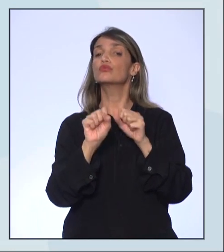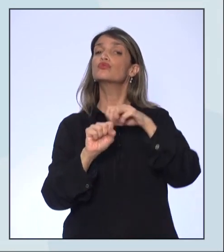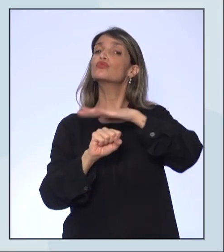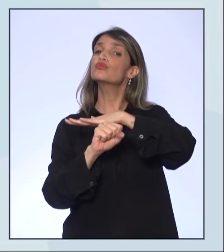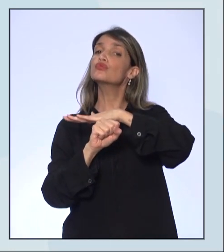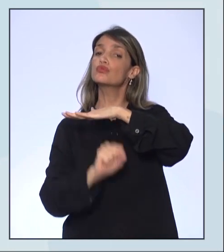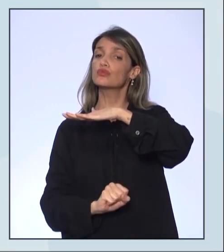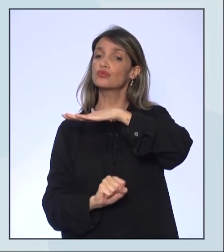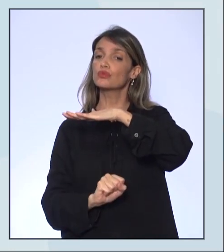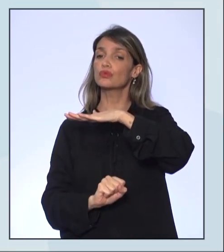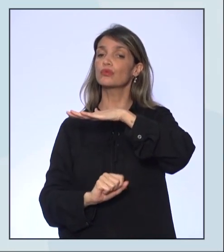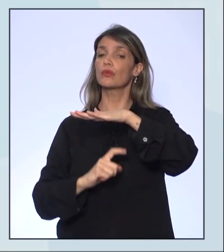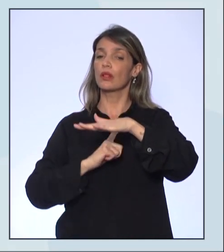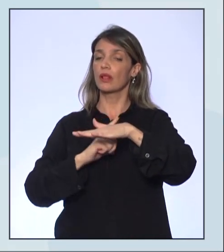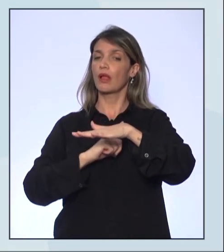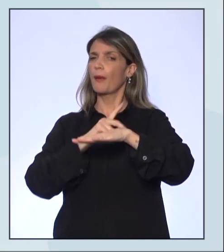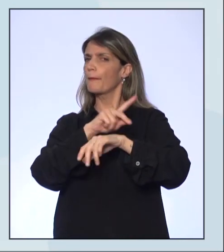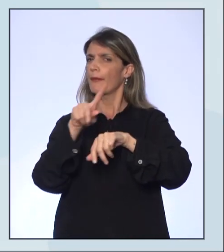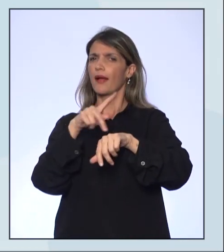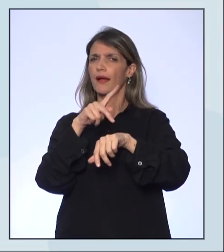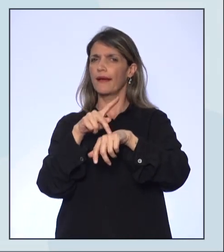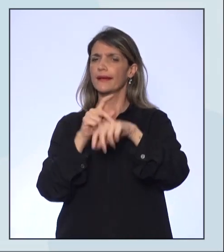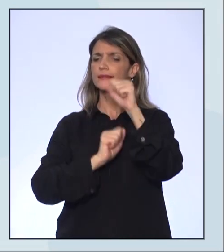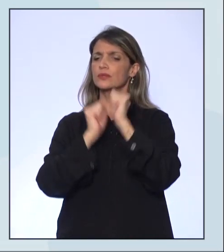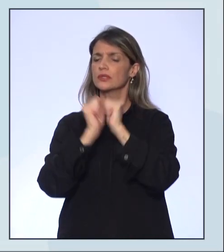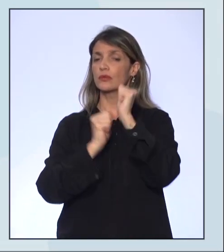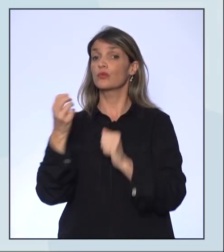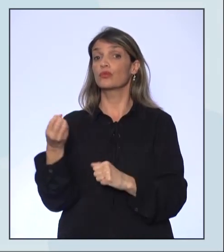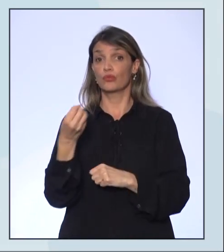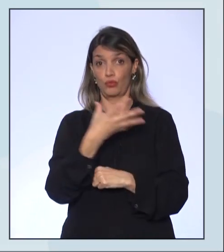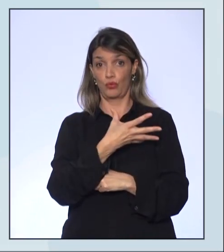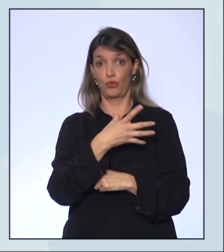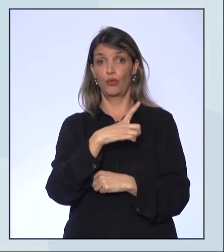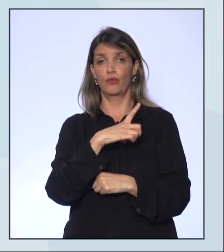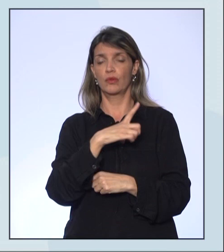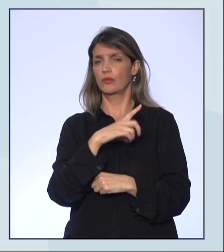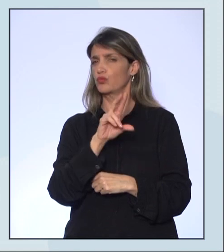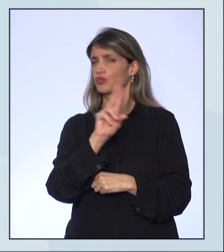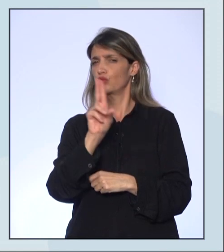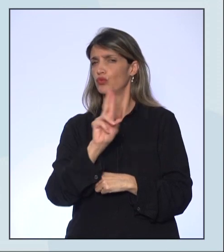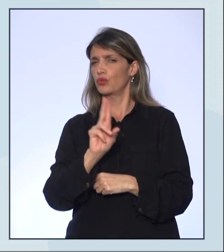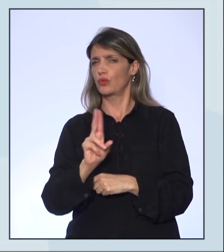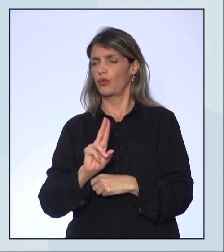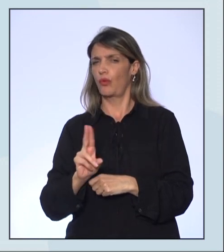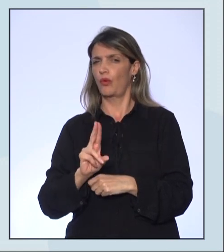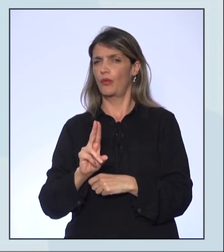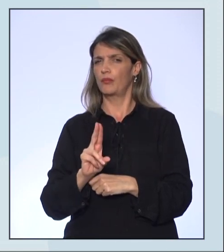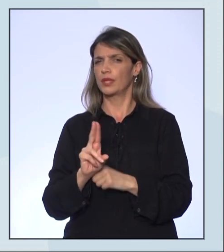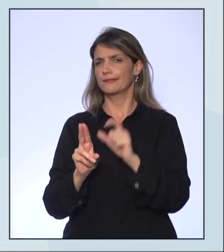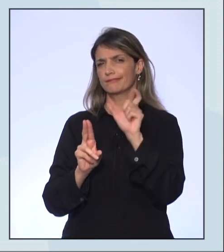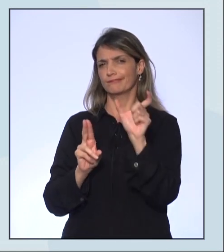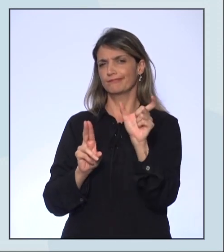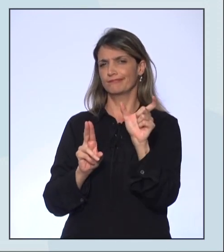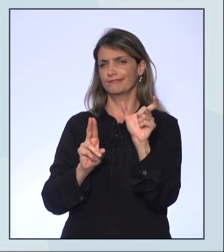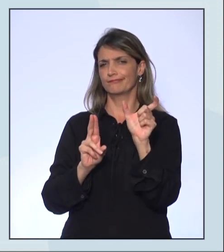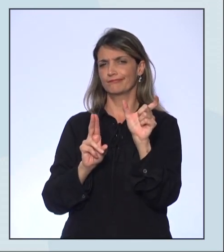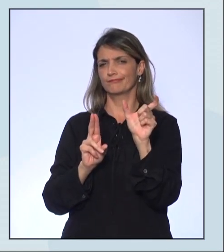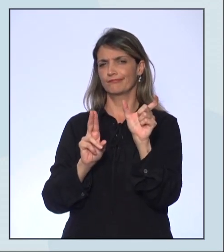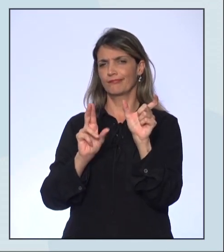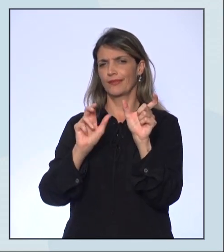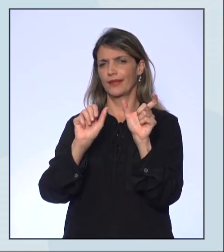apresentam países recentemente industrializados, que nós temos uma denominação aí de uma sigla que ela é a NIC, né, que